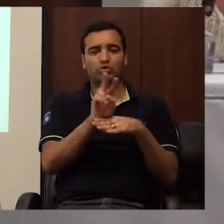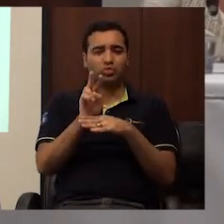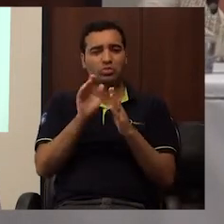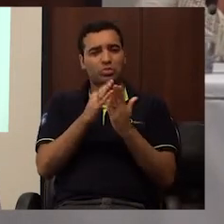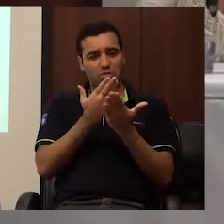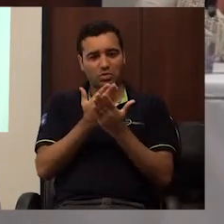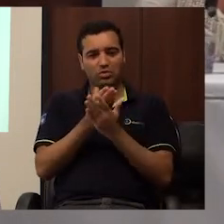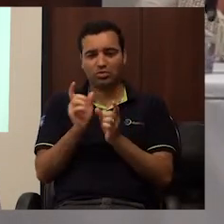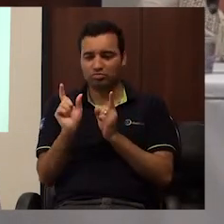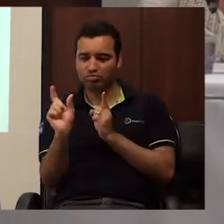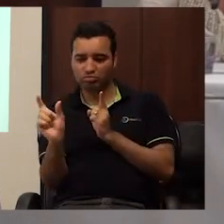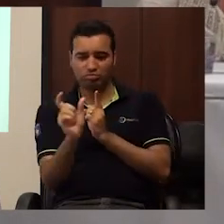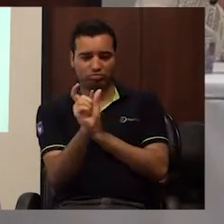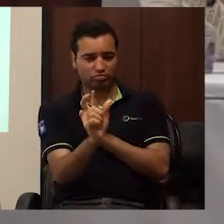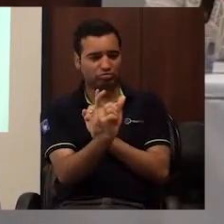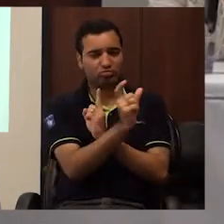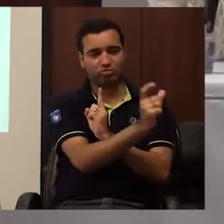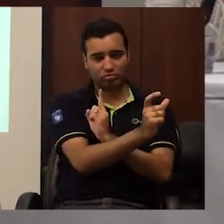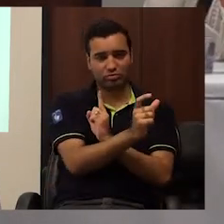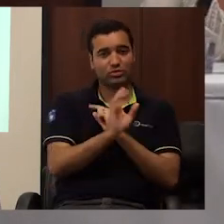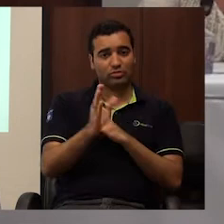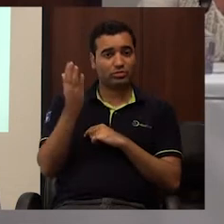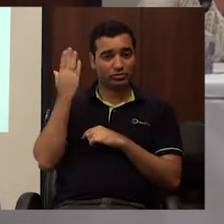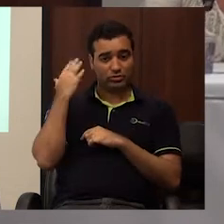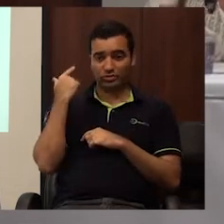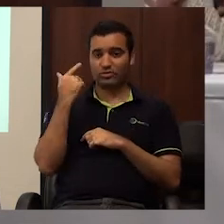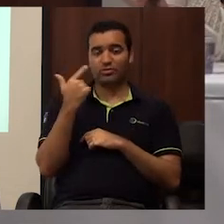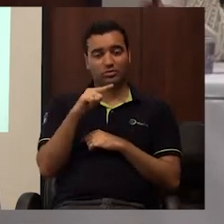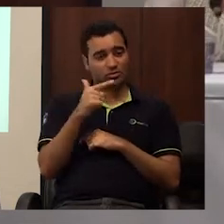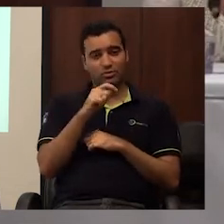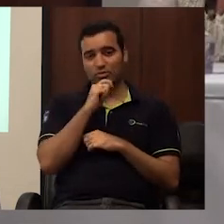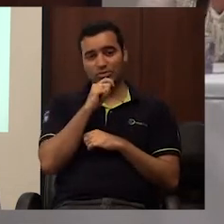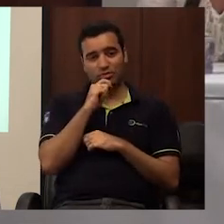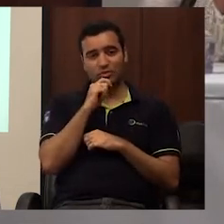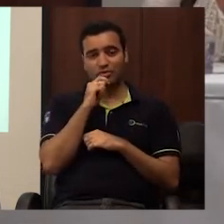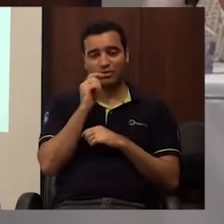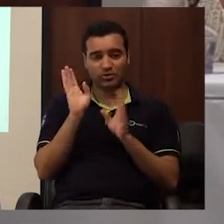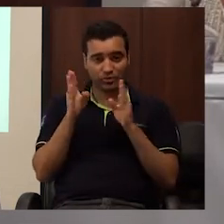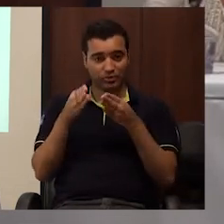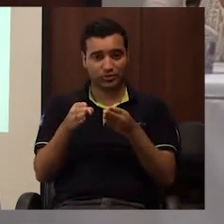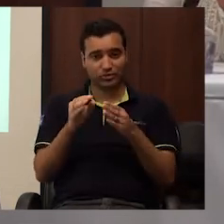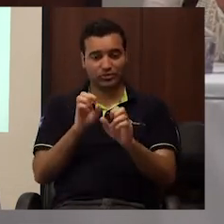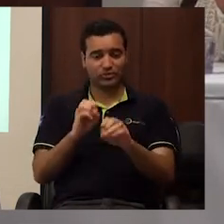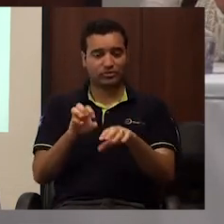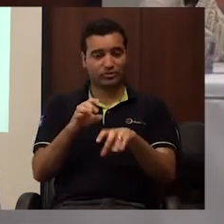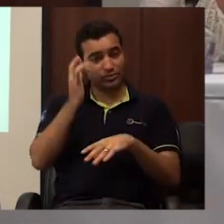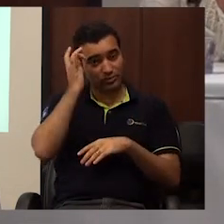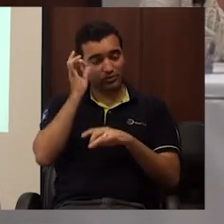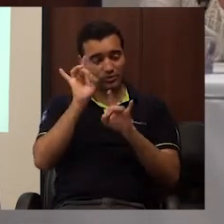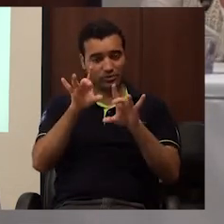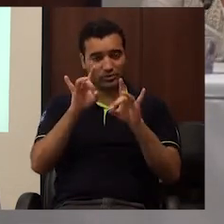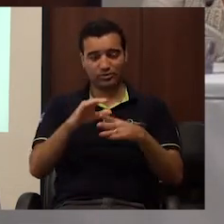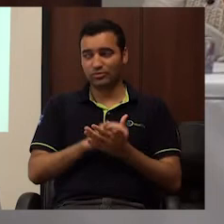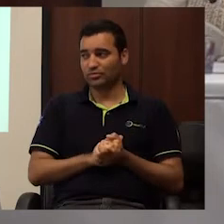etc. Né? Mas ainda nessa época não existia nenhuma habilitação em educação especial.